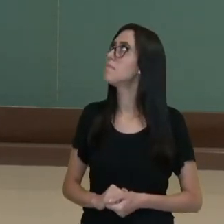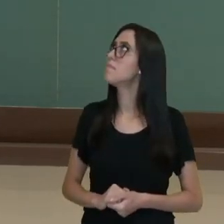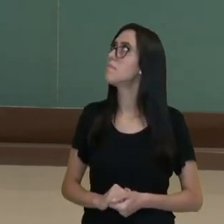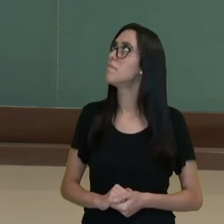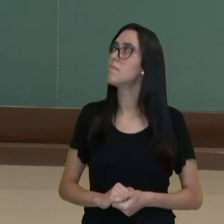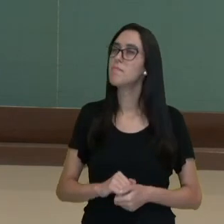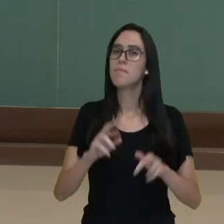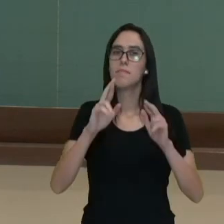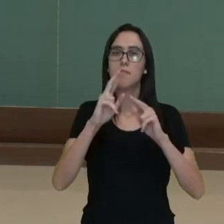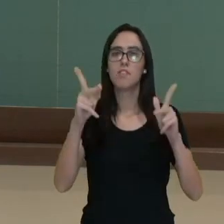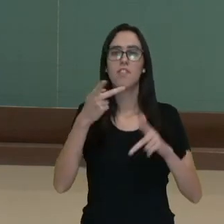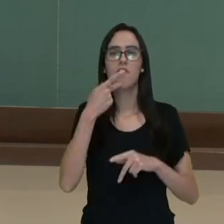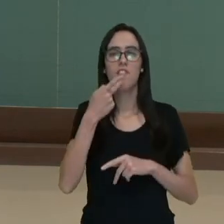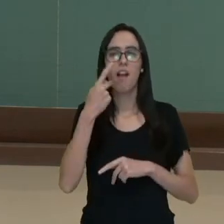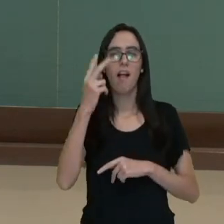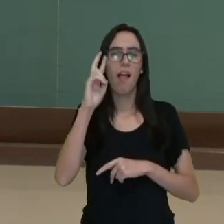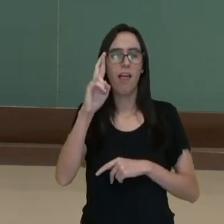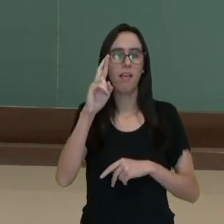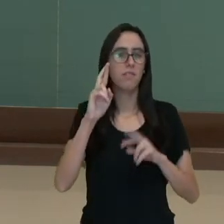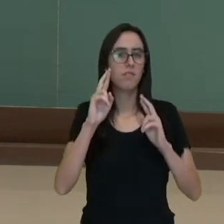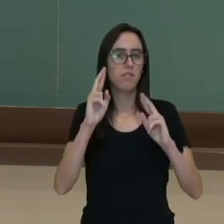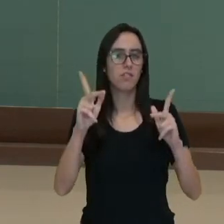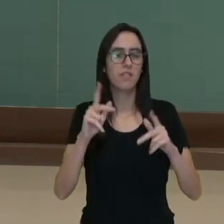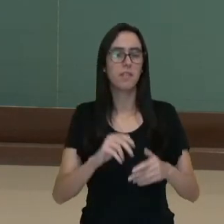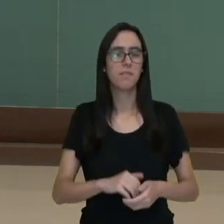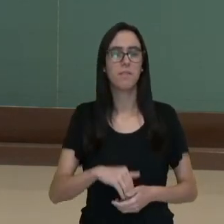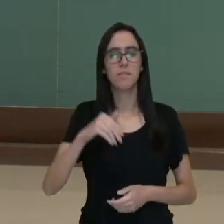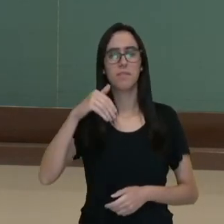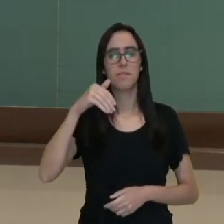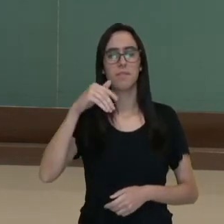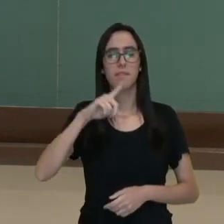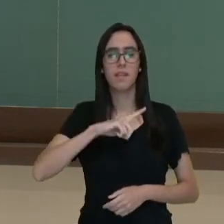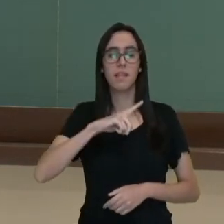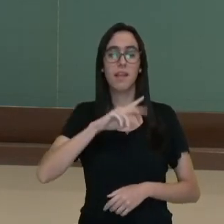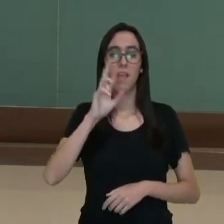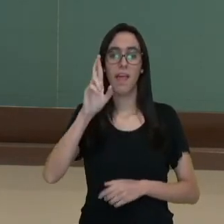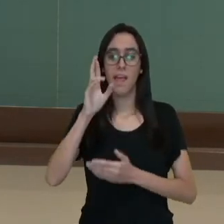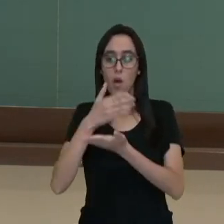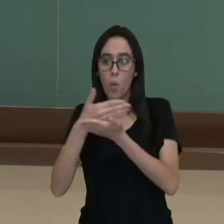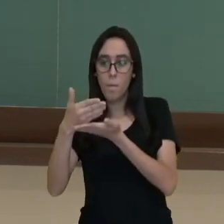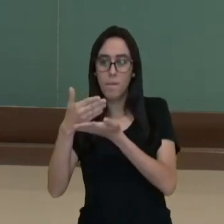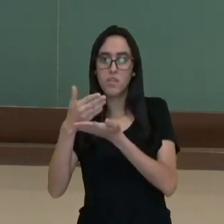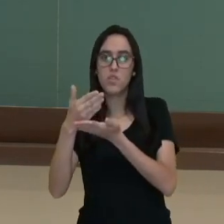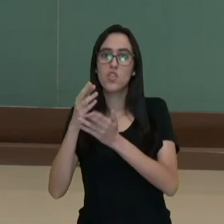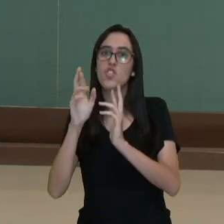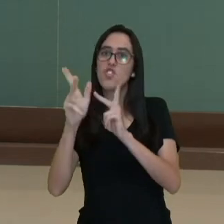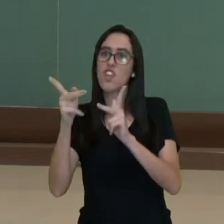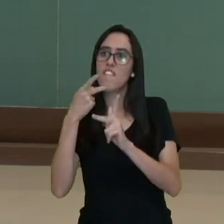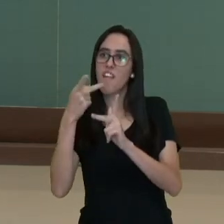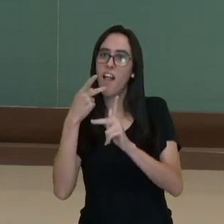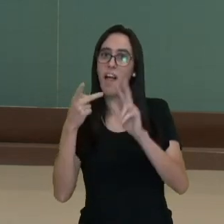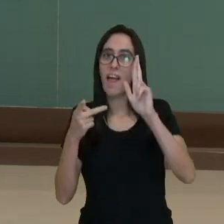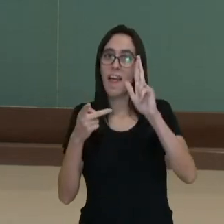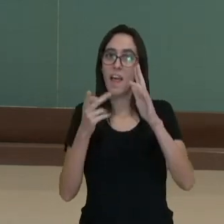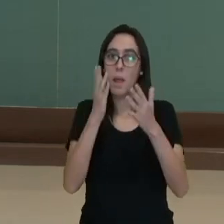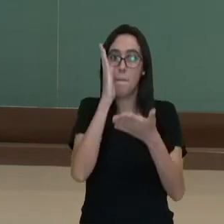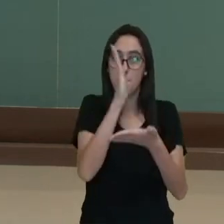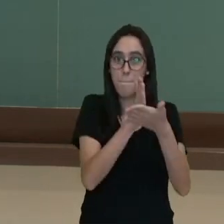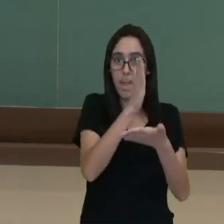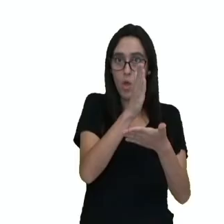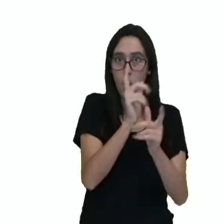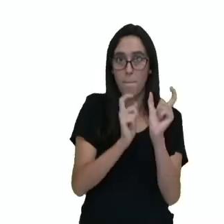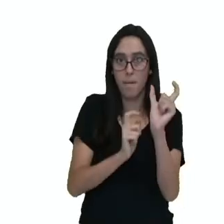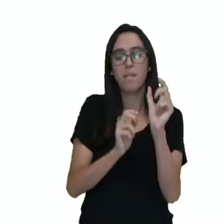rádio, alrededor, observe quando é a pronúncia no início e quando é a pronúncia no meio aí, quando é dois R's. O G, ó,